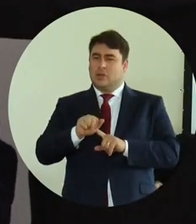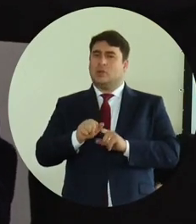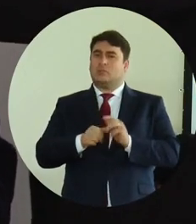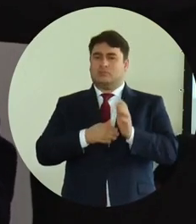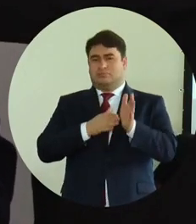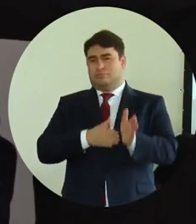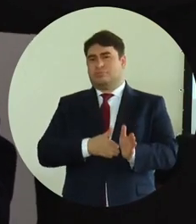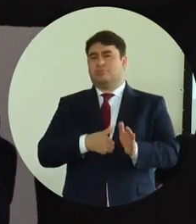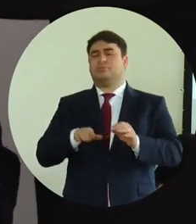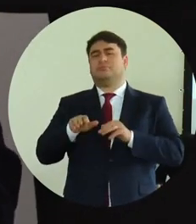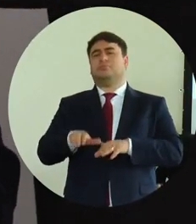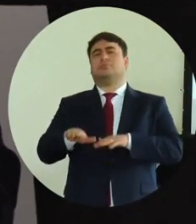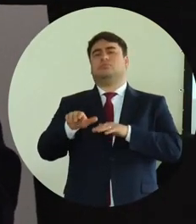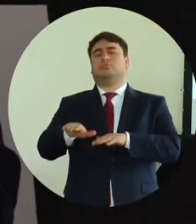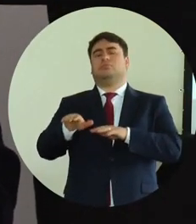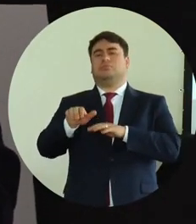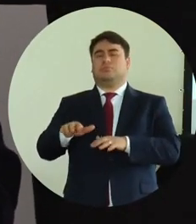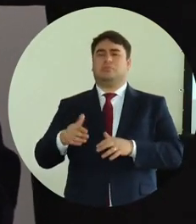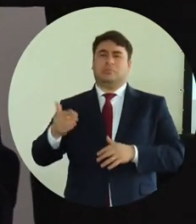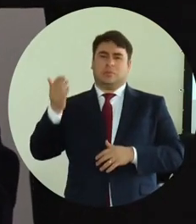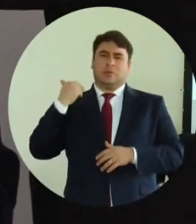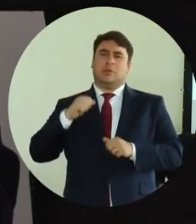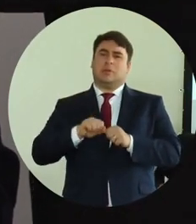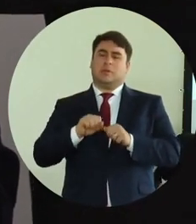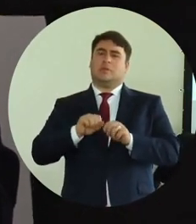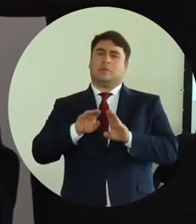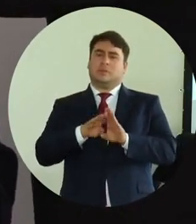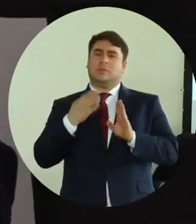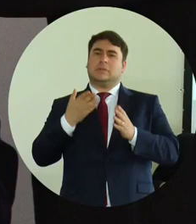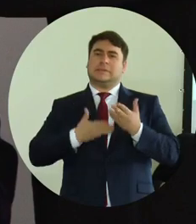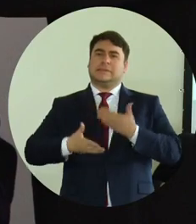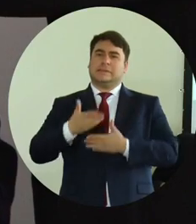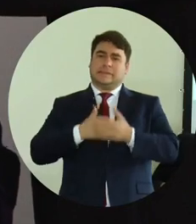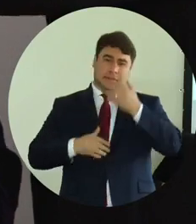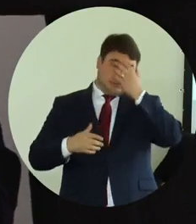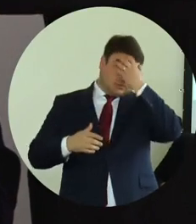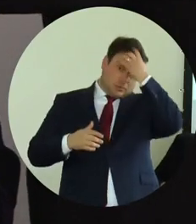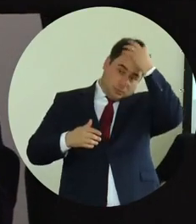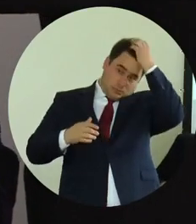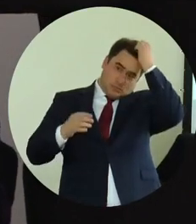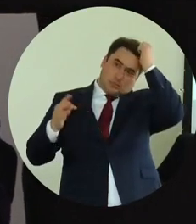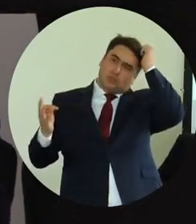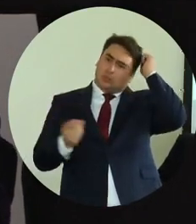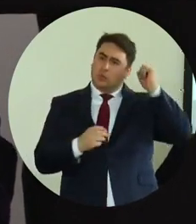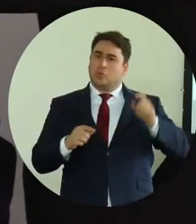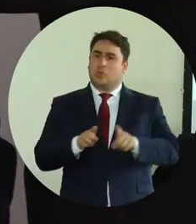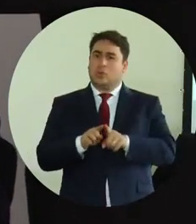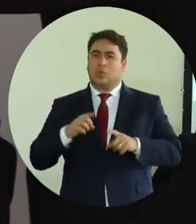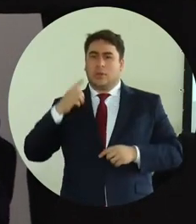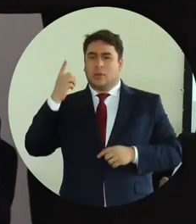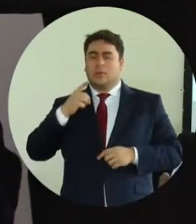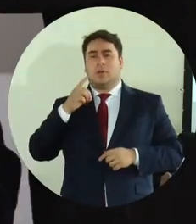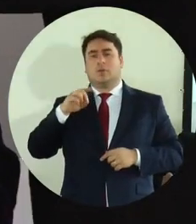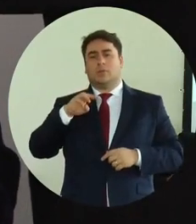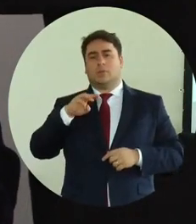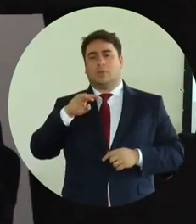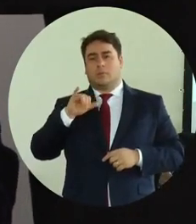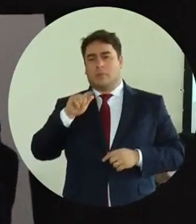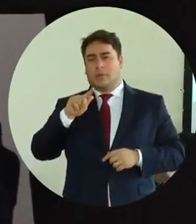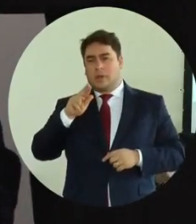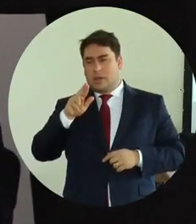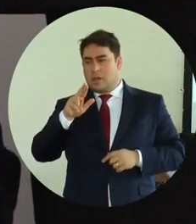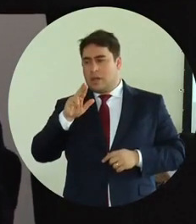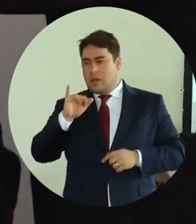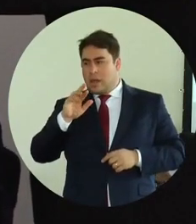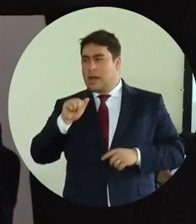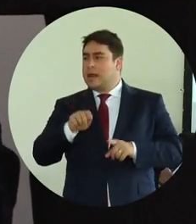pelas caravanas, né, Marinalva? Fazendo, abrindo picada aí, fazendo caminho. O deputado Bialy também esteve lá, fazendo